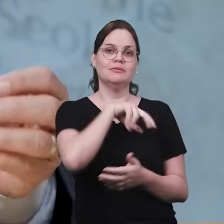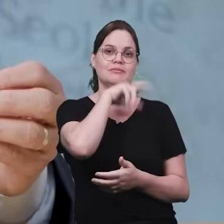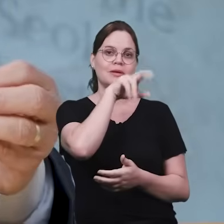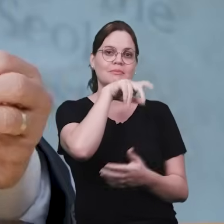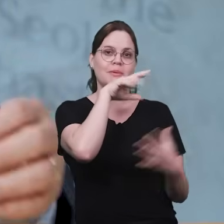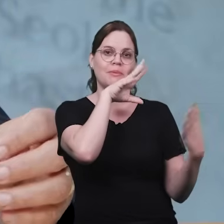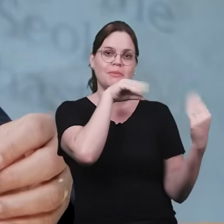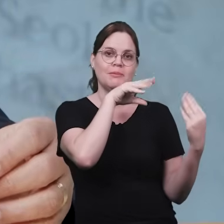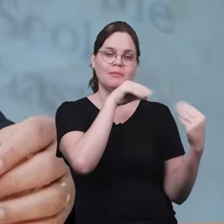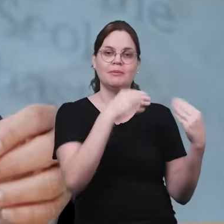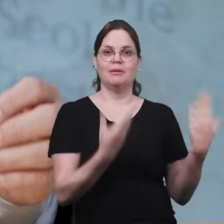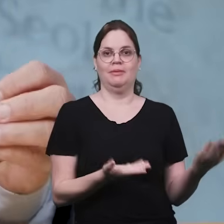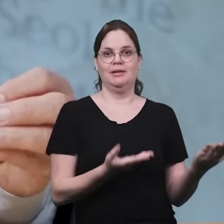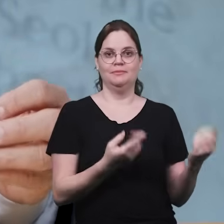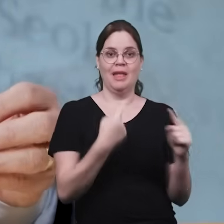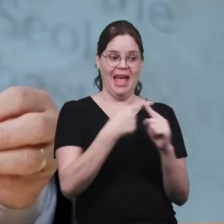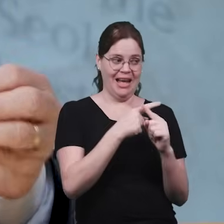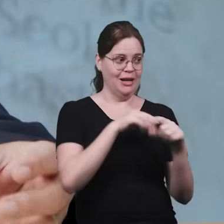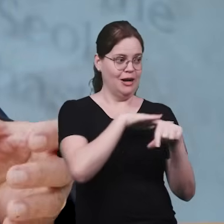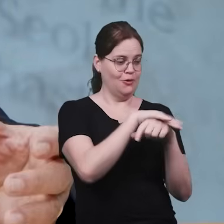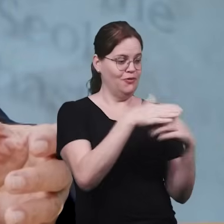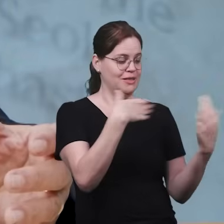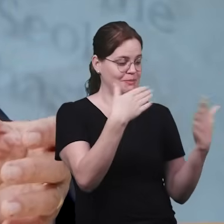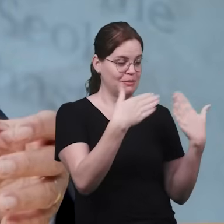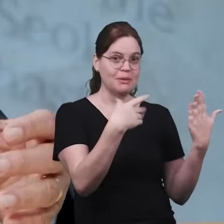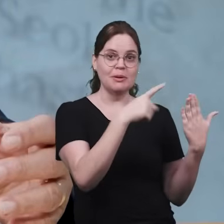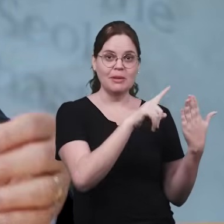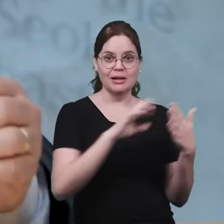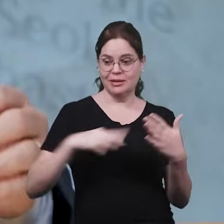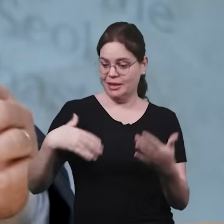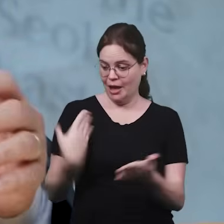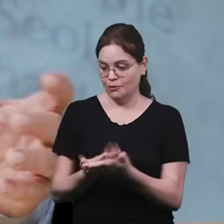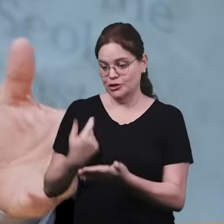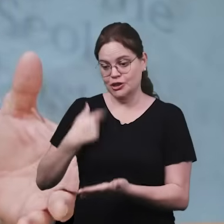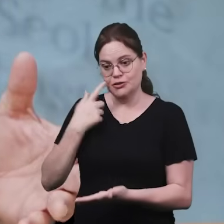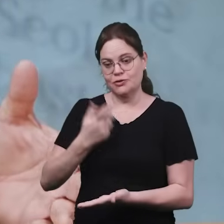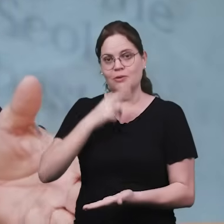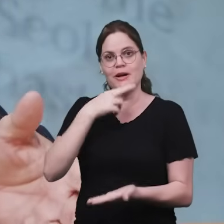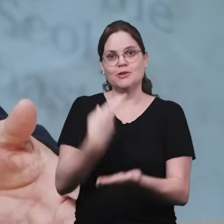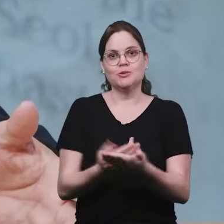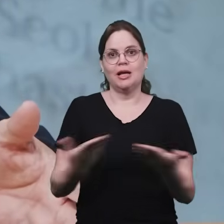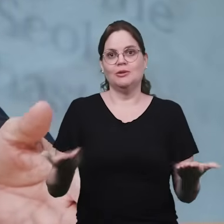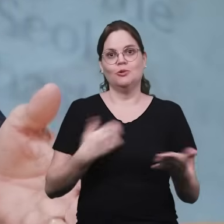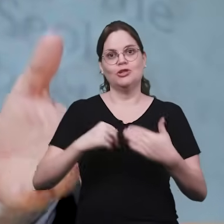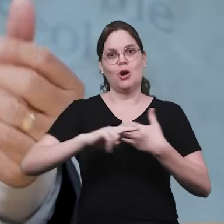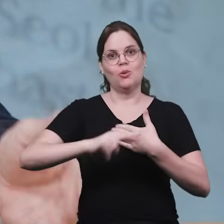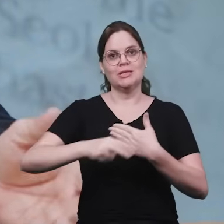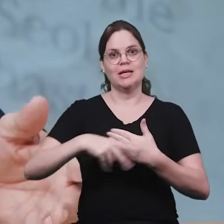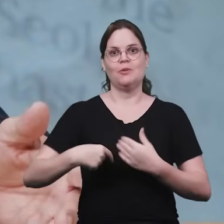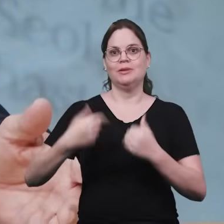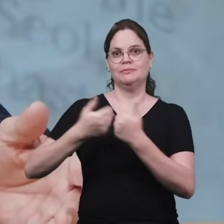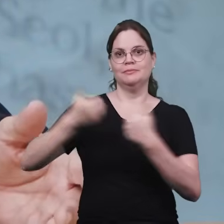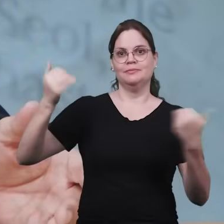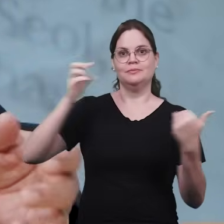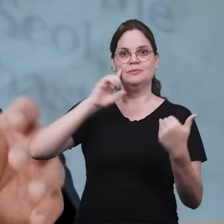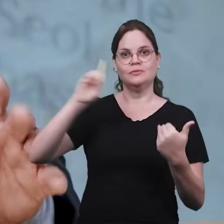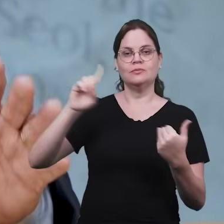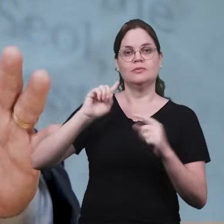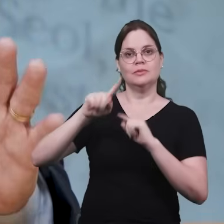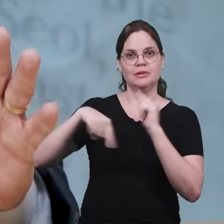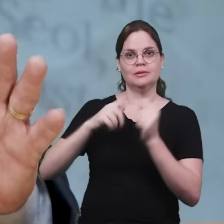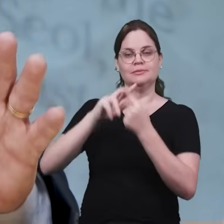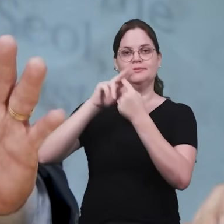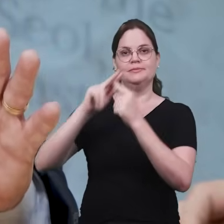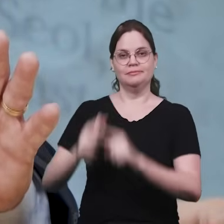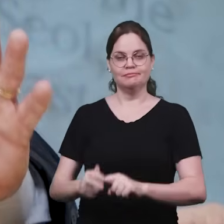causou, trazendo o pecado, trazendo a desobediência e nos levando a um afastamento de Deus que depois teve que ser